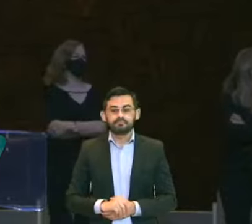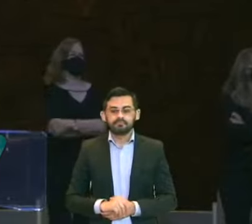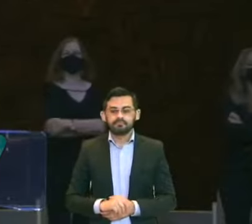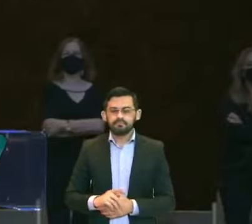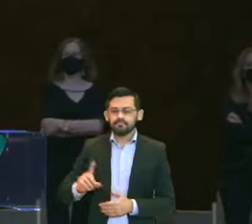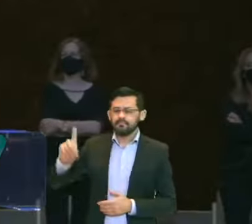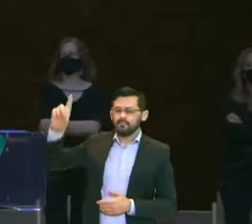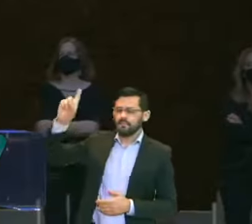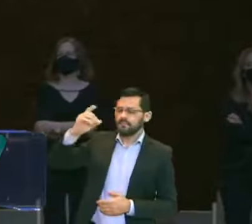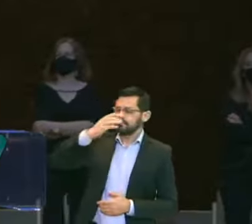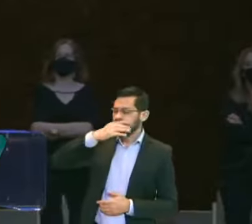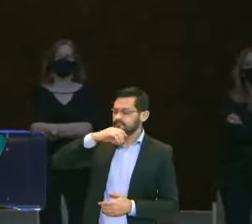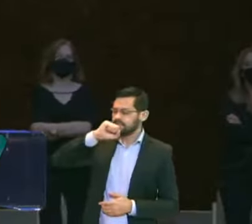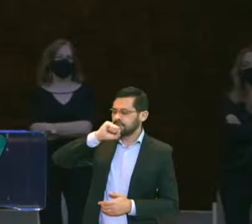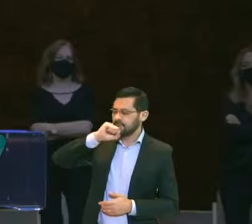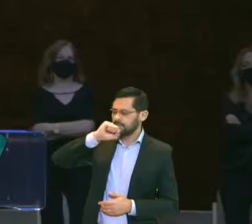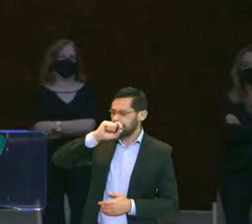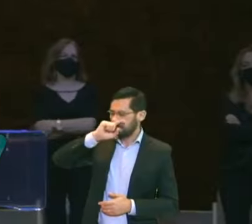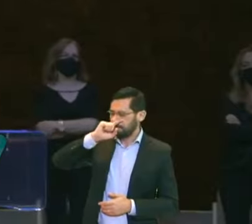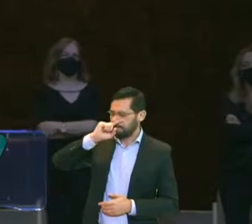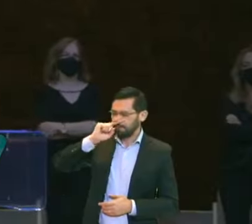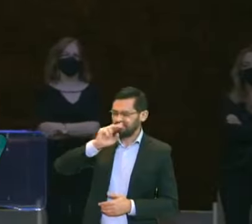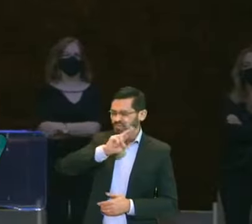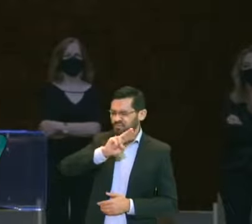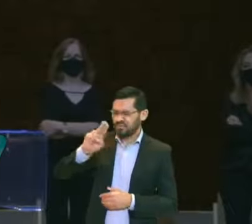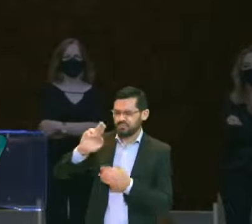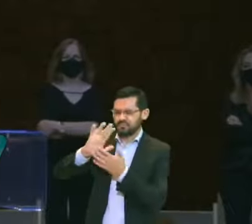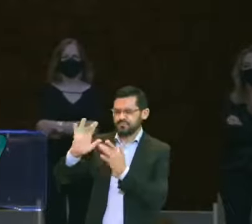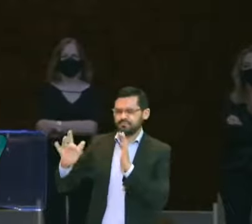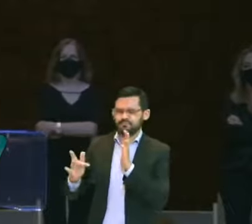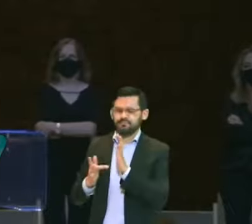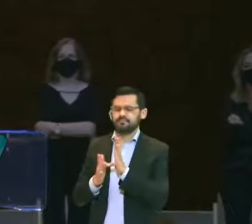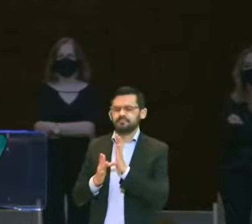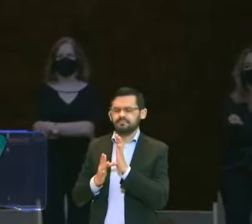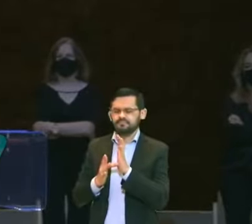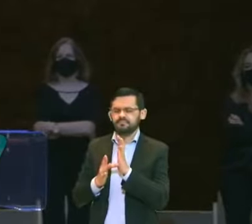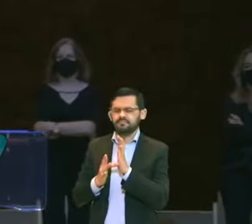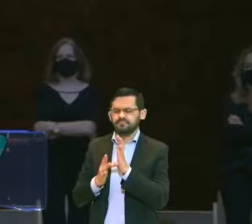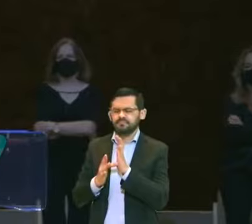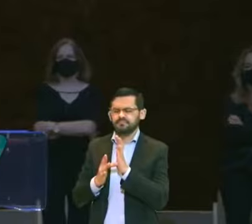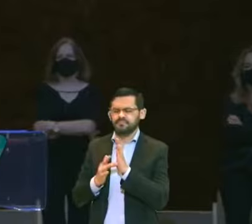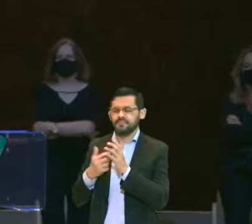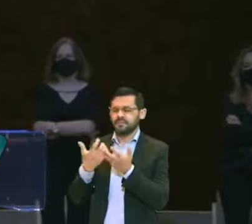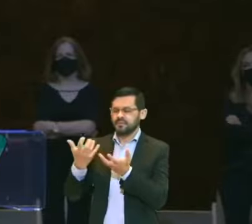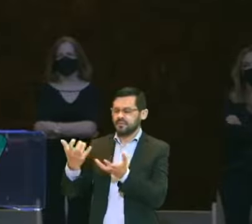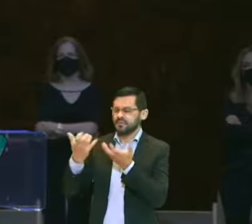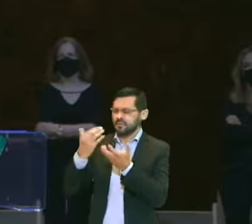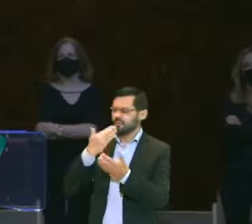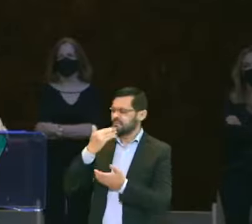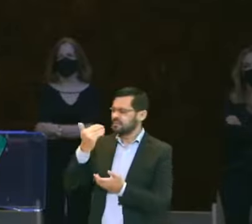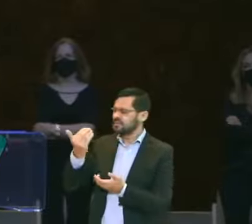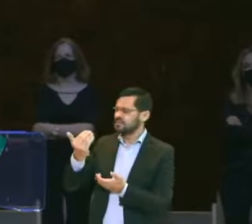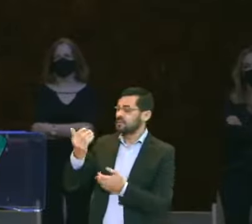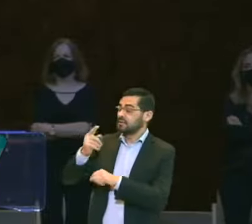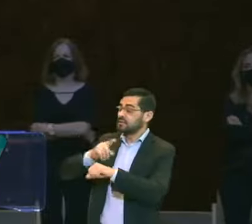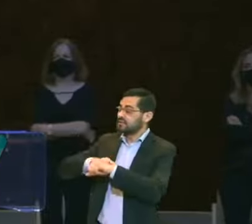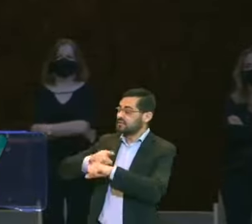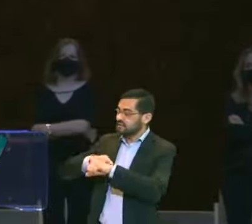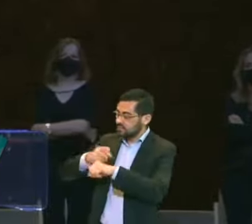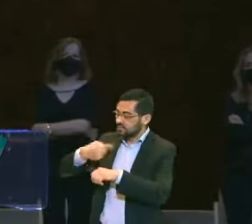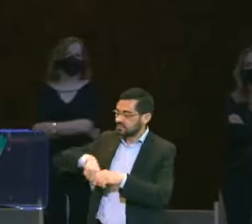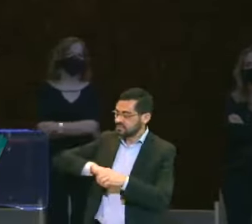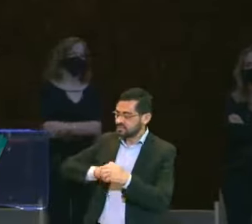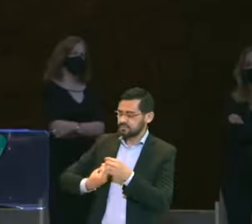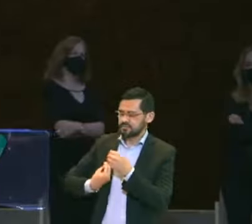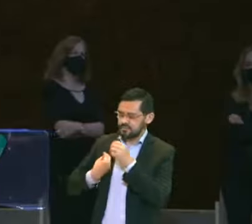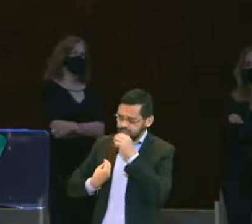Pai querido, na autoridade do nome de Jesus, eu quero pedir por este tempo que estamos